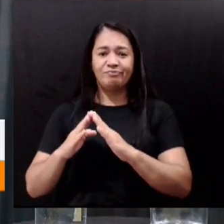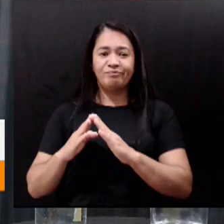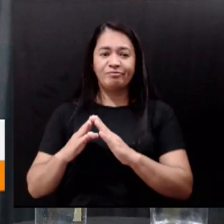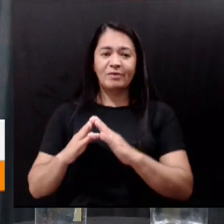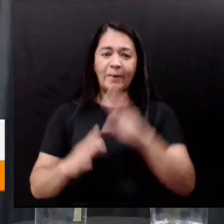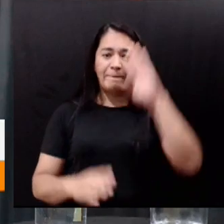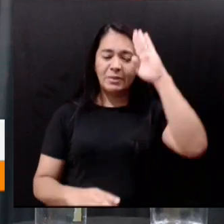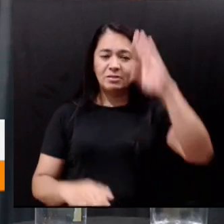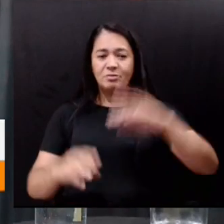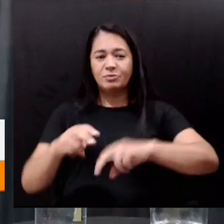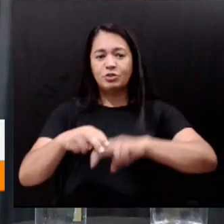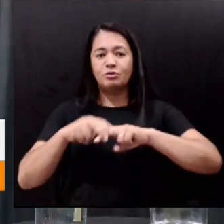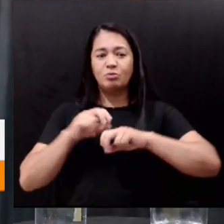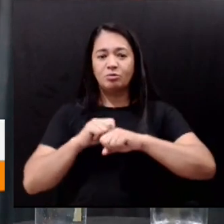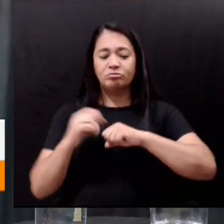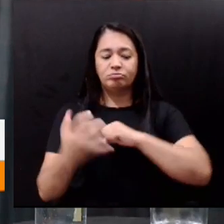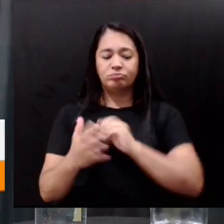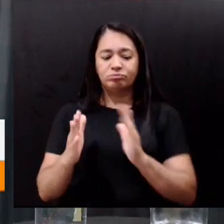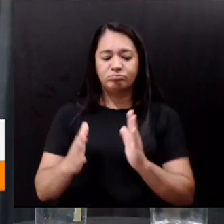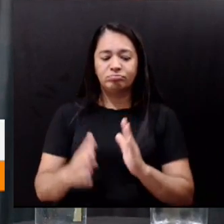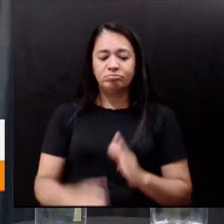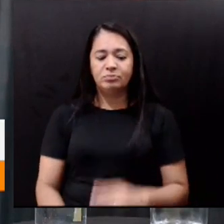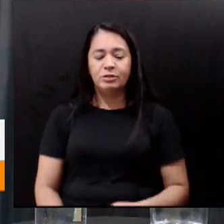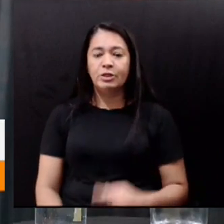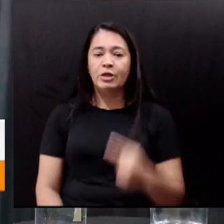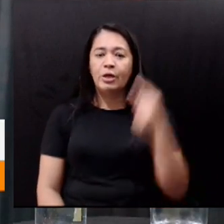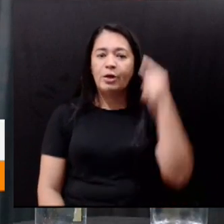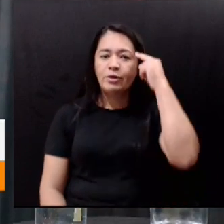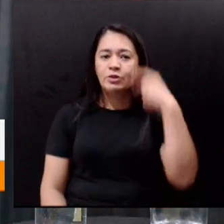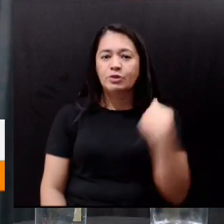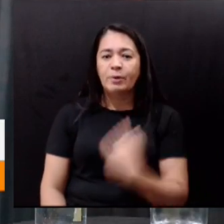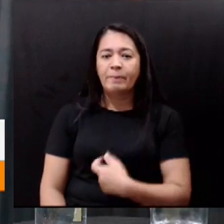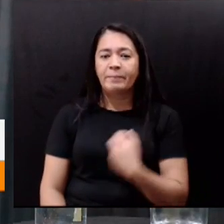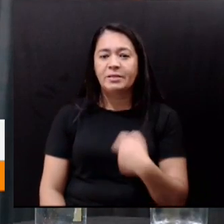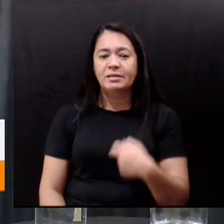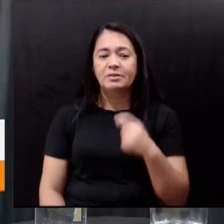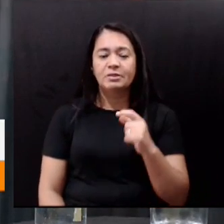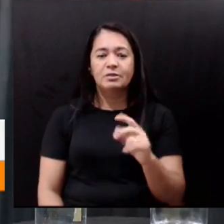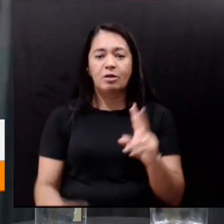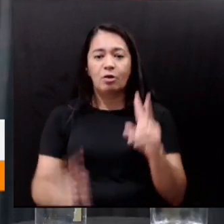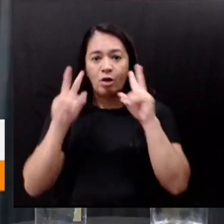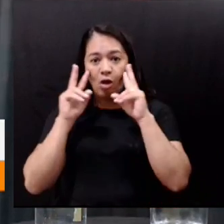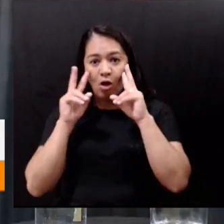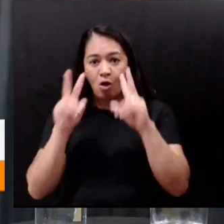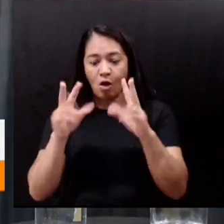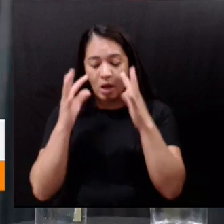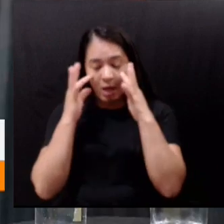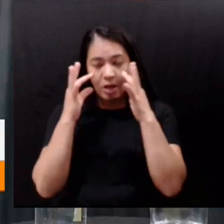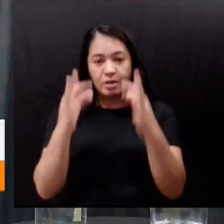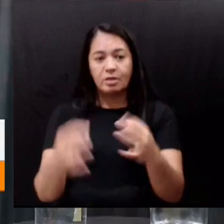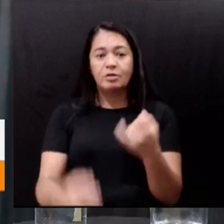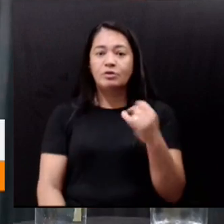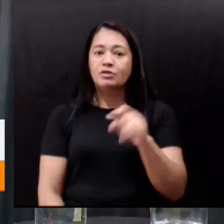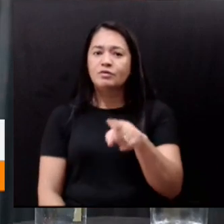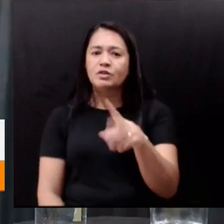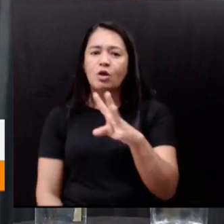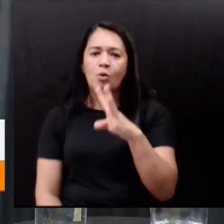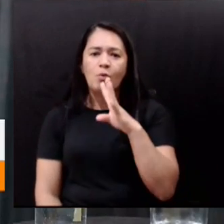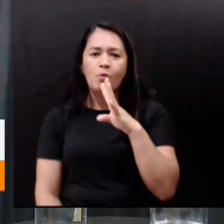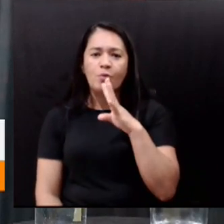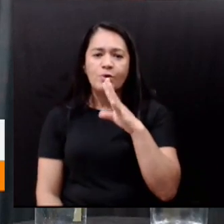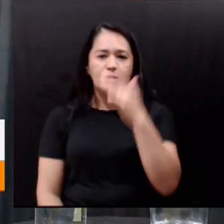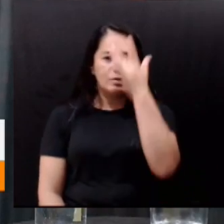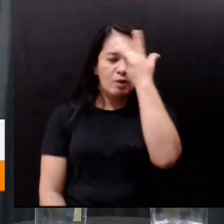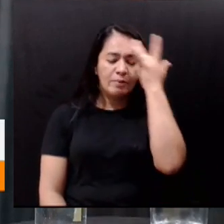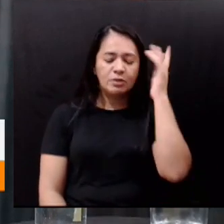agravante para nós. E eu acho que a gente tem que olhar isso com atenção, né? Caso tenha alguma pessoa que você conheça que esteja nessa situação, né,